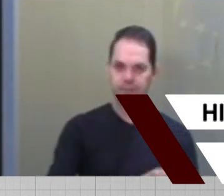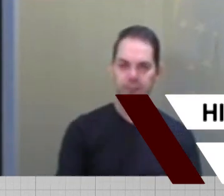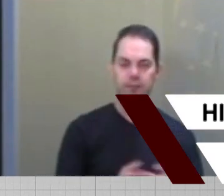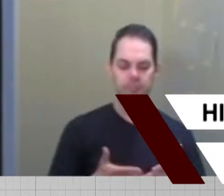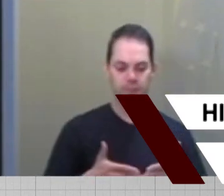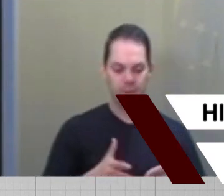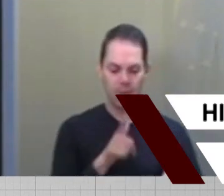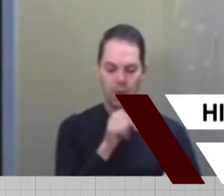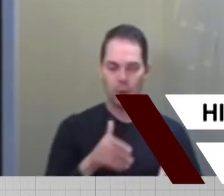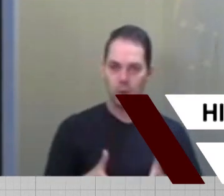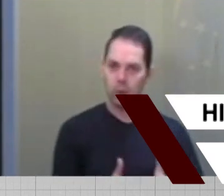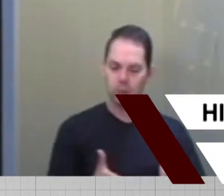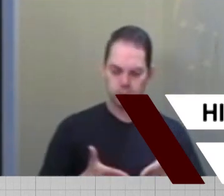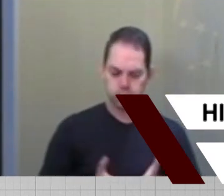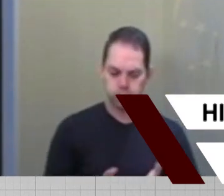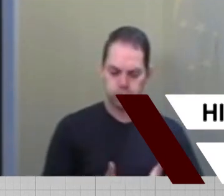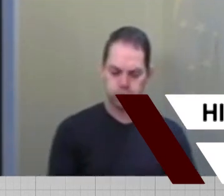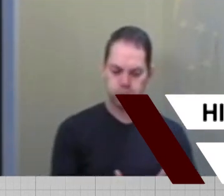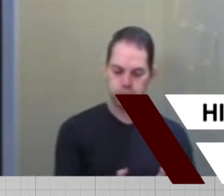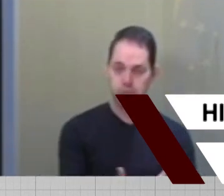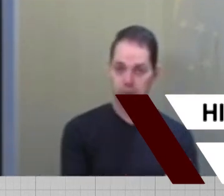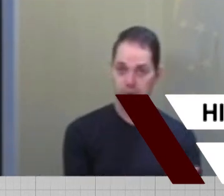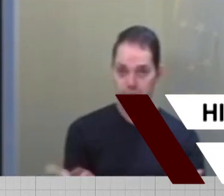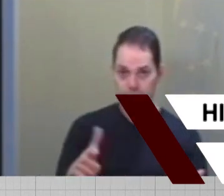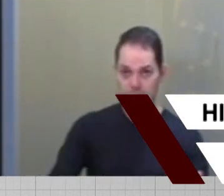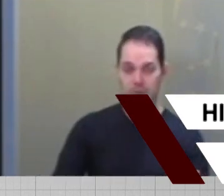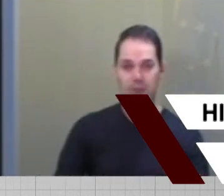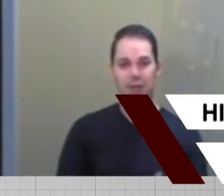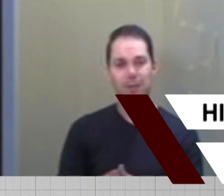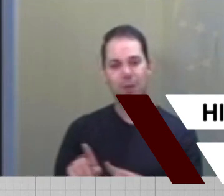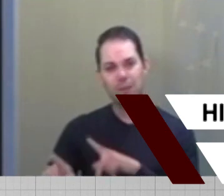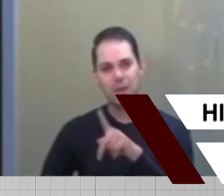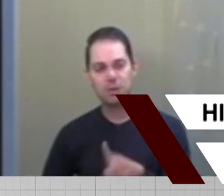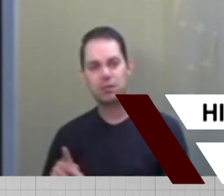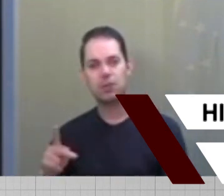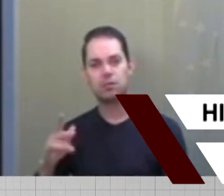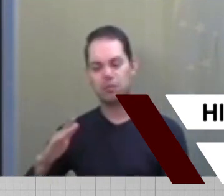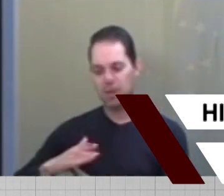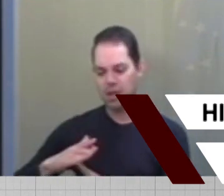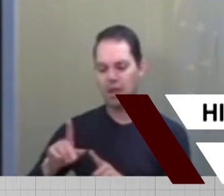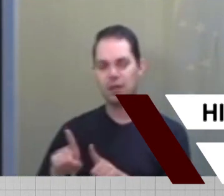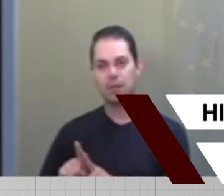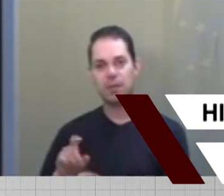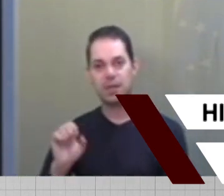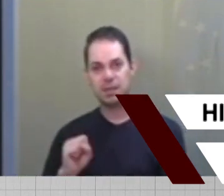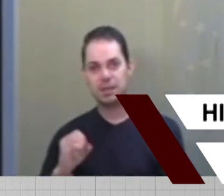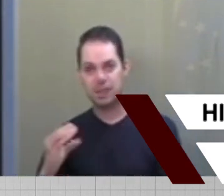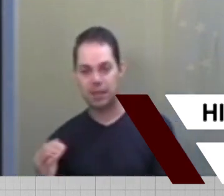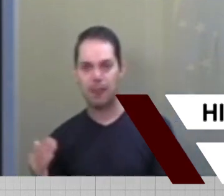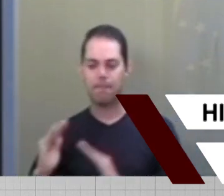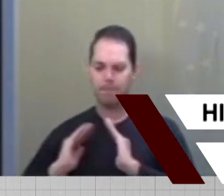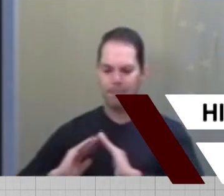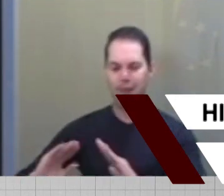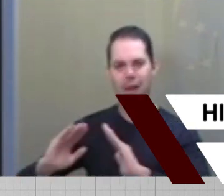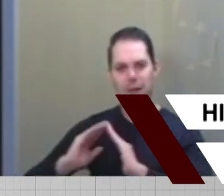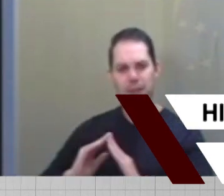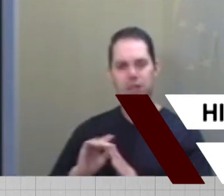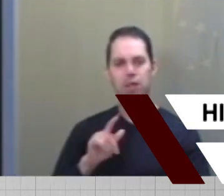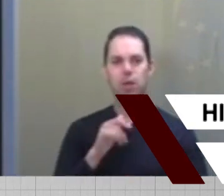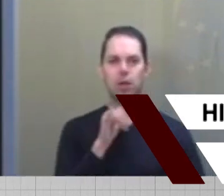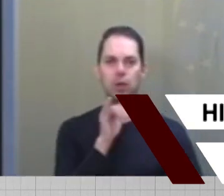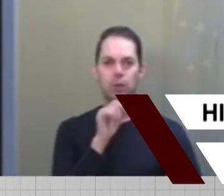navegável. E aparece pessoal do Paraná e Santa Catarina, nos procura para que pudesse fazer hidroelétricas nessas